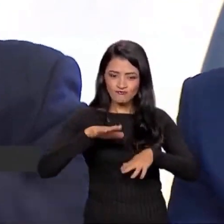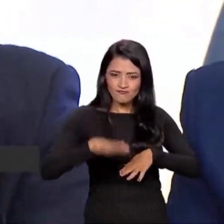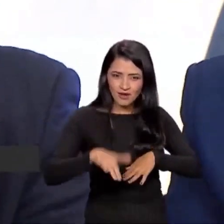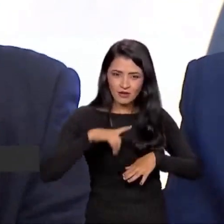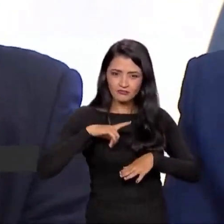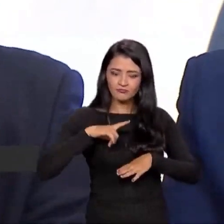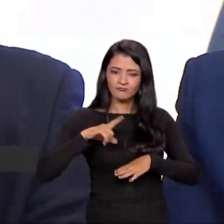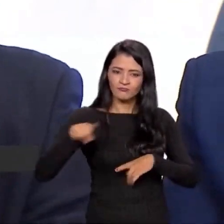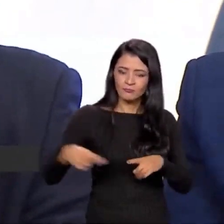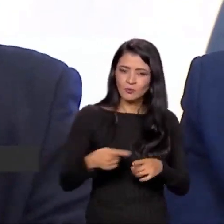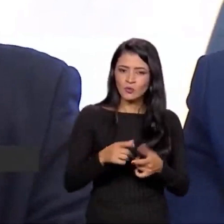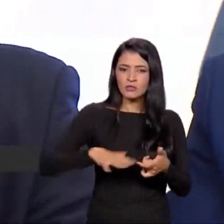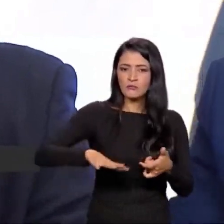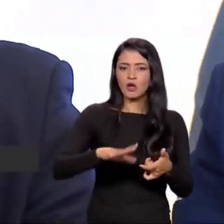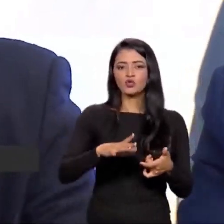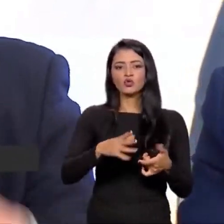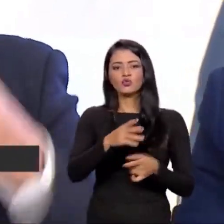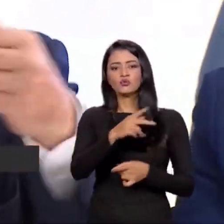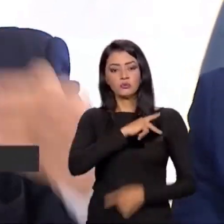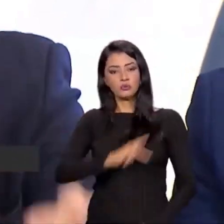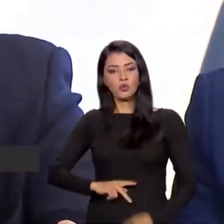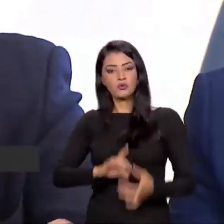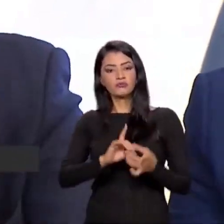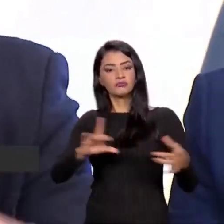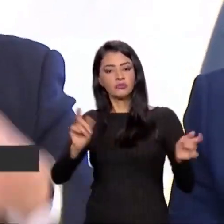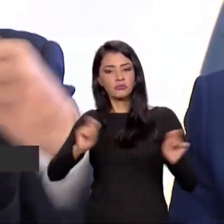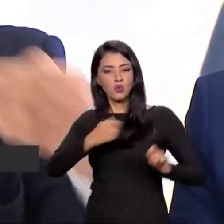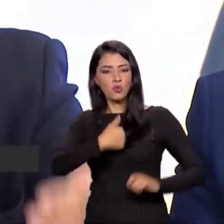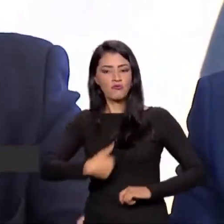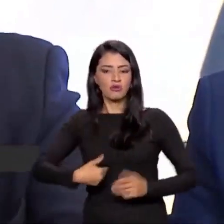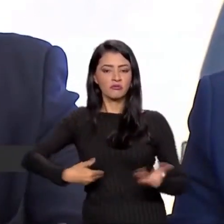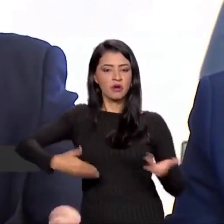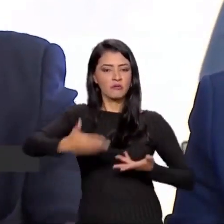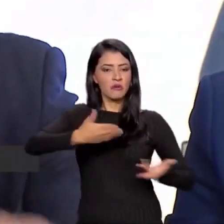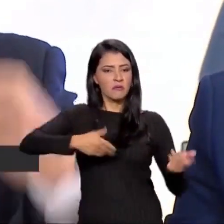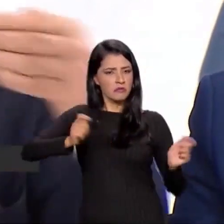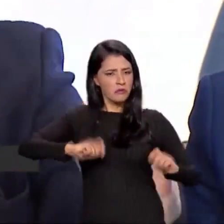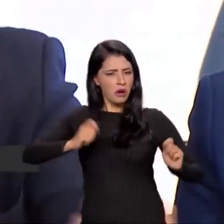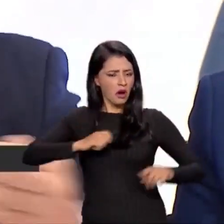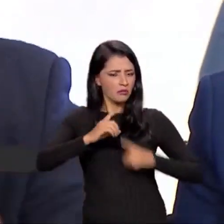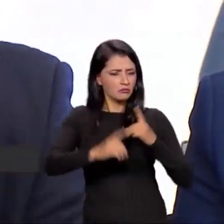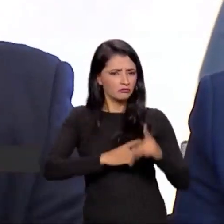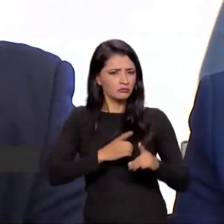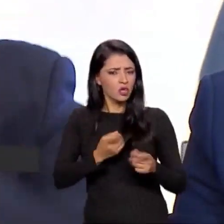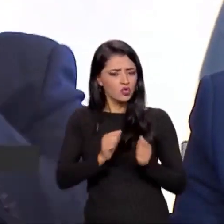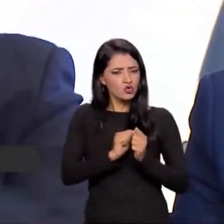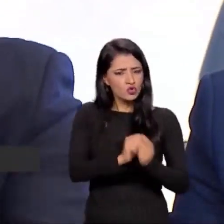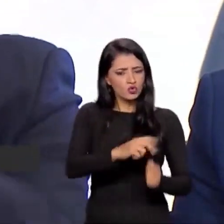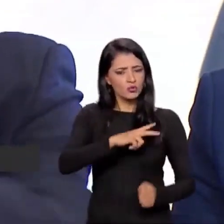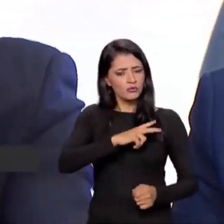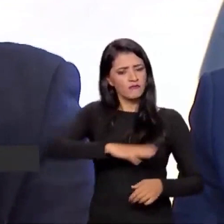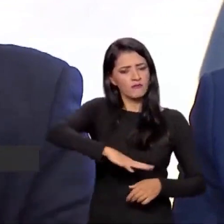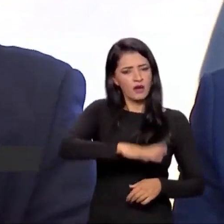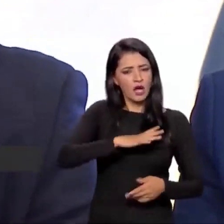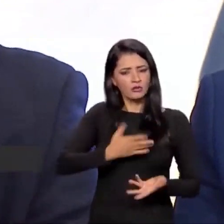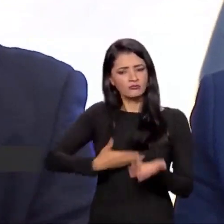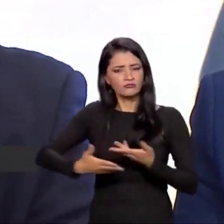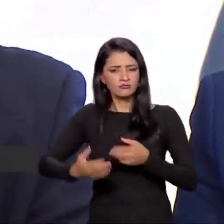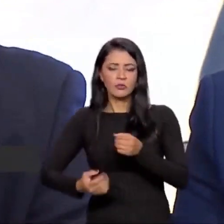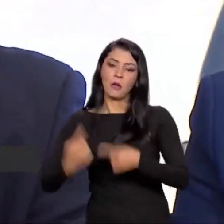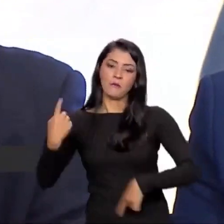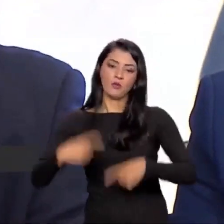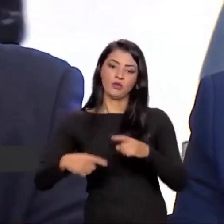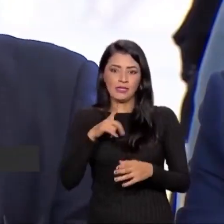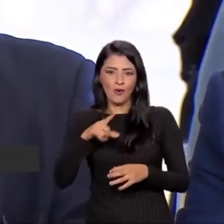público e democrático para um governo que tem capacidade de ouvir, de dialogar e de construir junto com o setor privado uma política industrial e uma